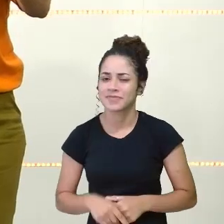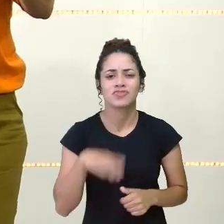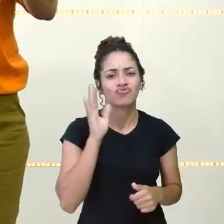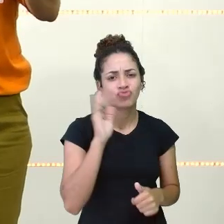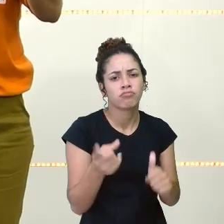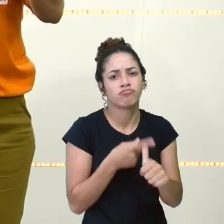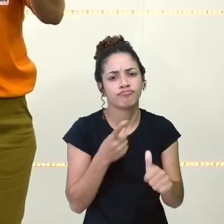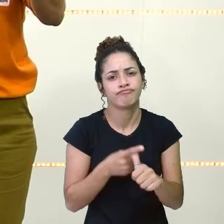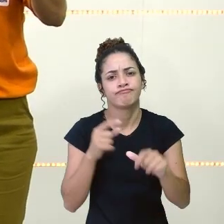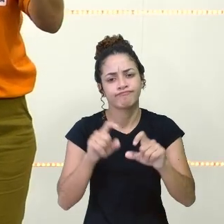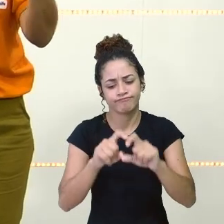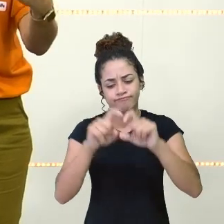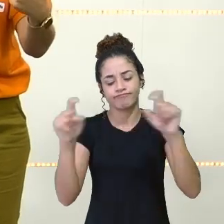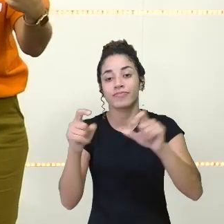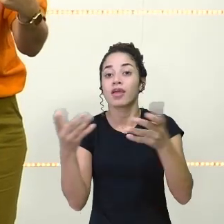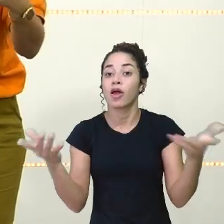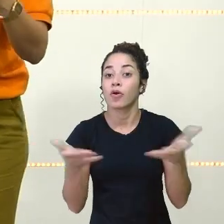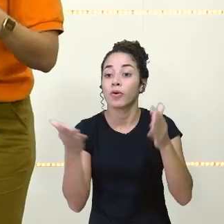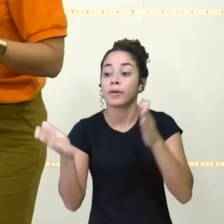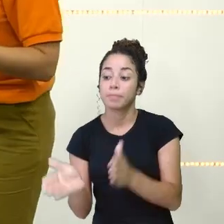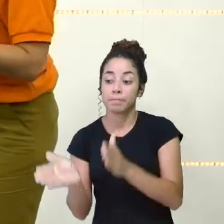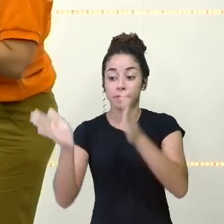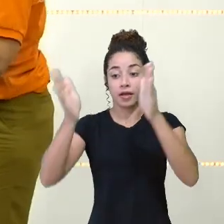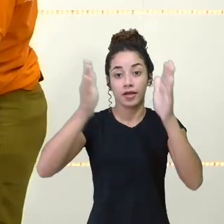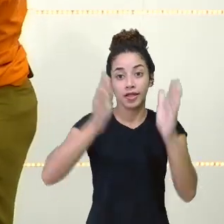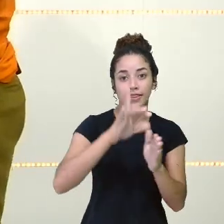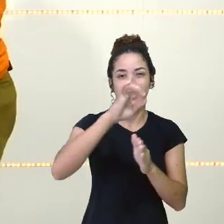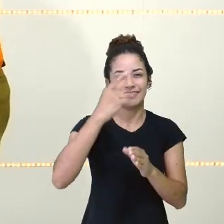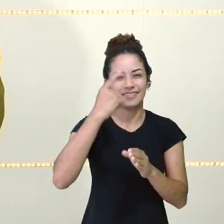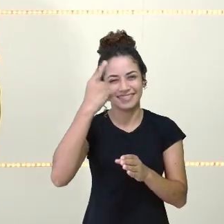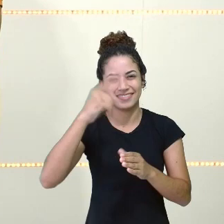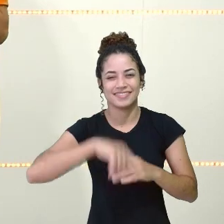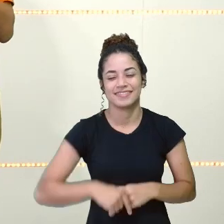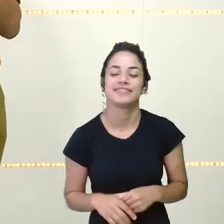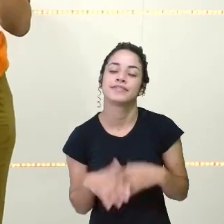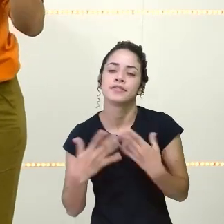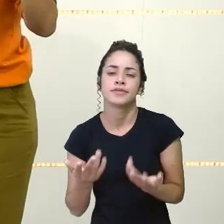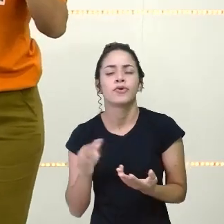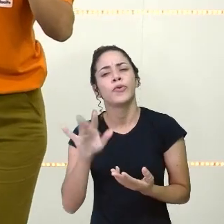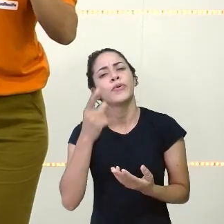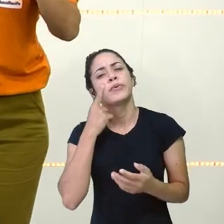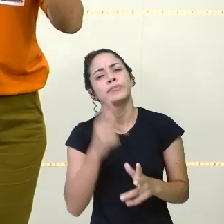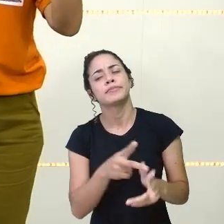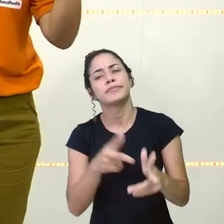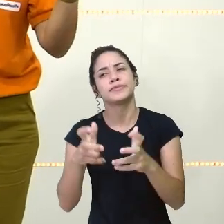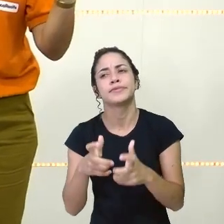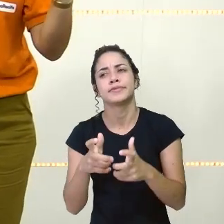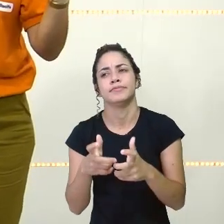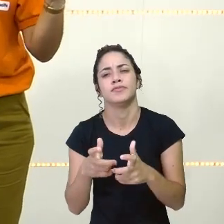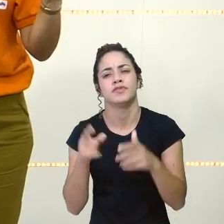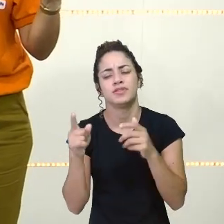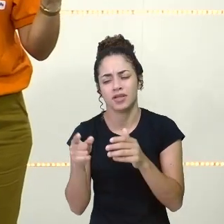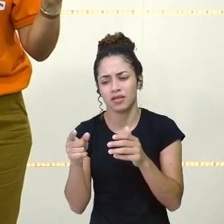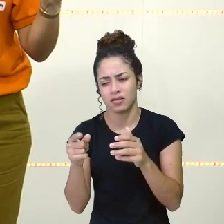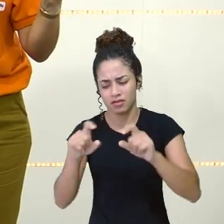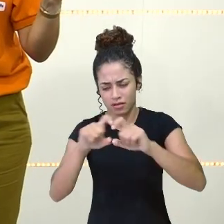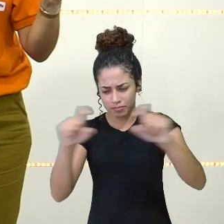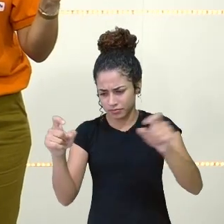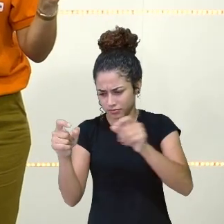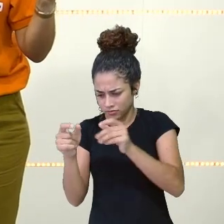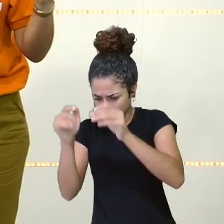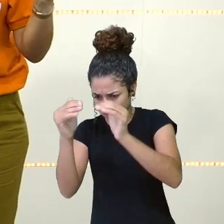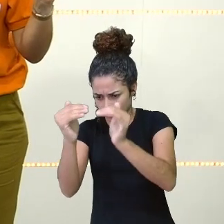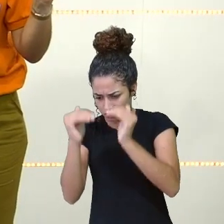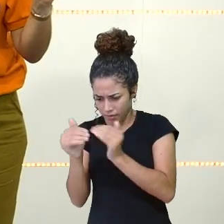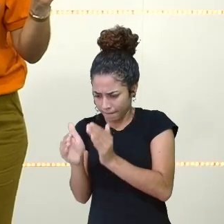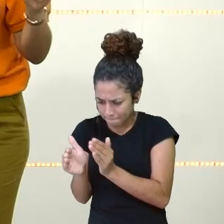o que está no lugar da unidade e agora vou para o da dezena. Professora, eu reparei que a senhora pulou um número, não é assim não,